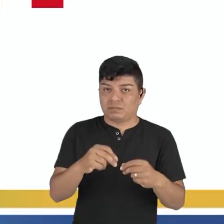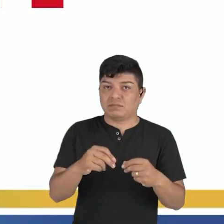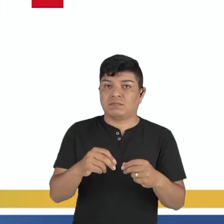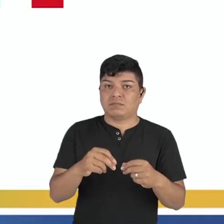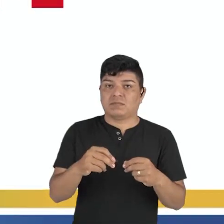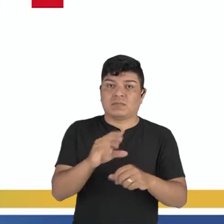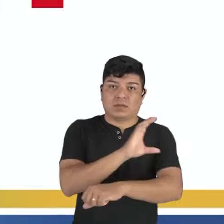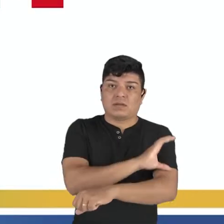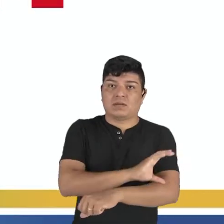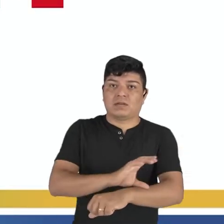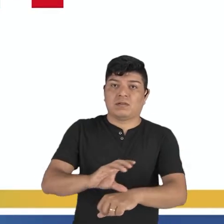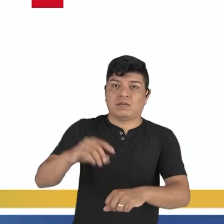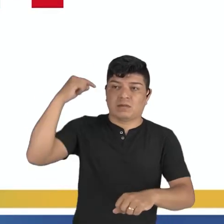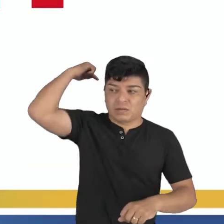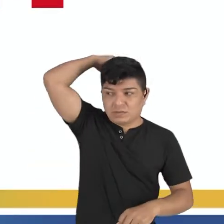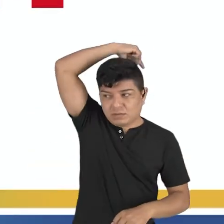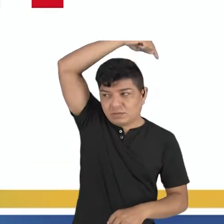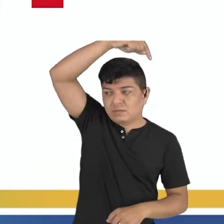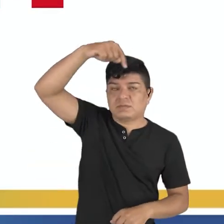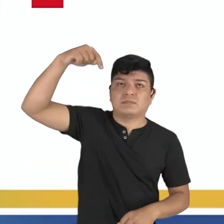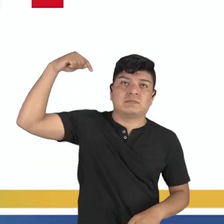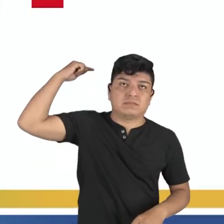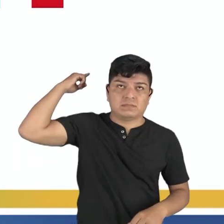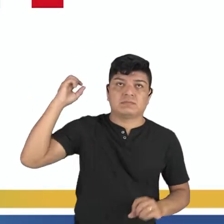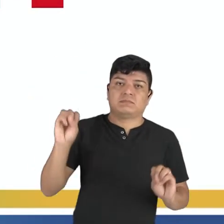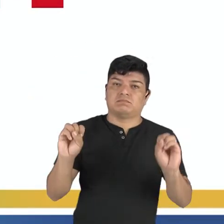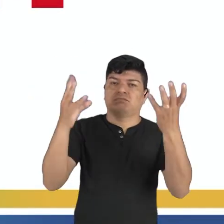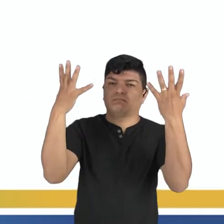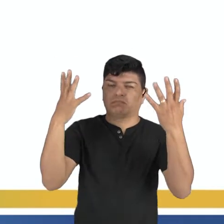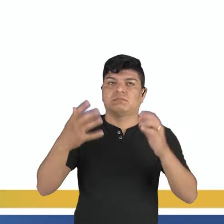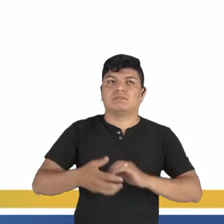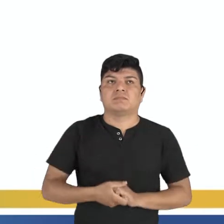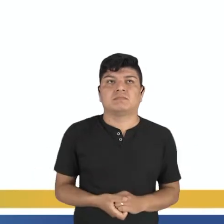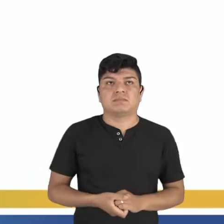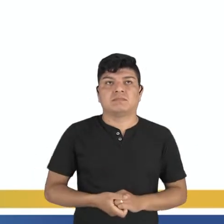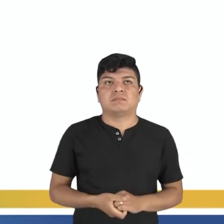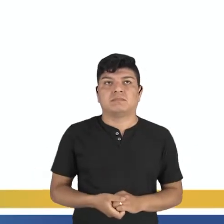cultura mexicana, é uma data bem celebrada.